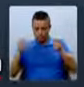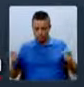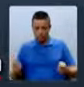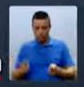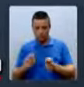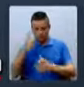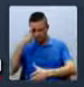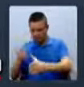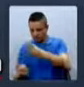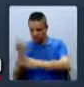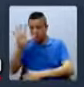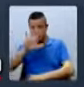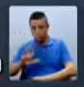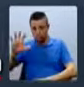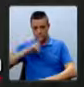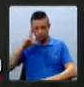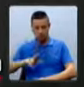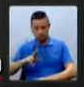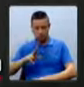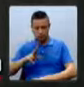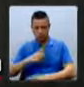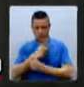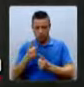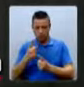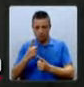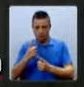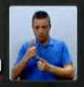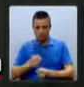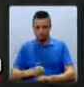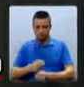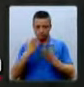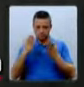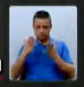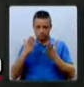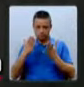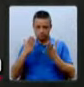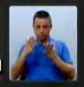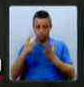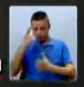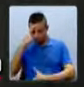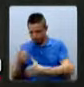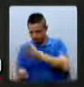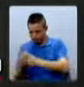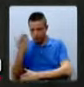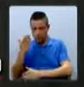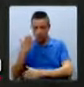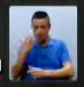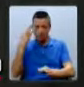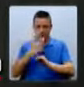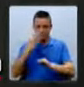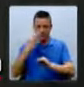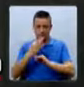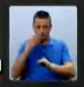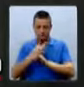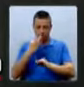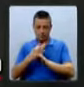a criação nacional. Conseguimos congregar uma série de peças, de criações em primeira mão para o festival. É